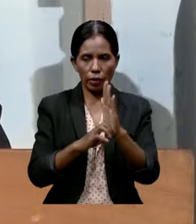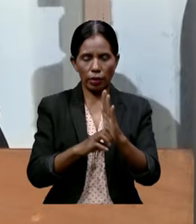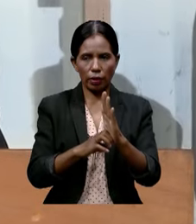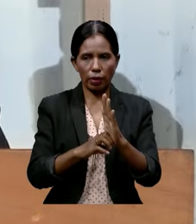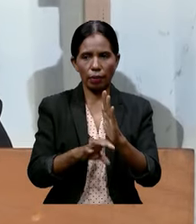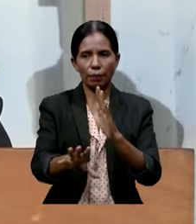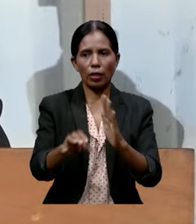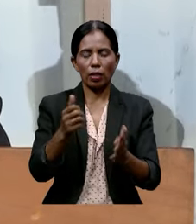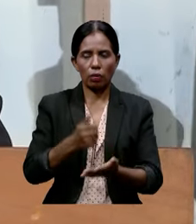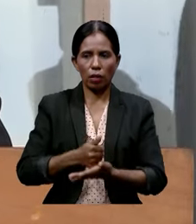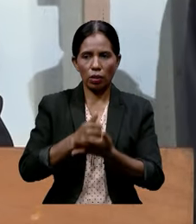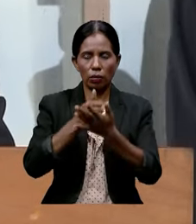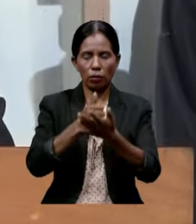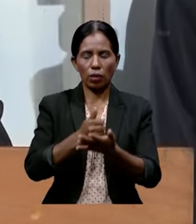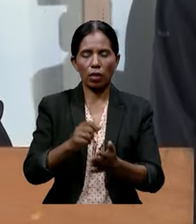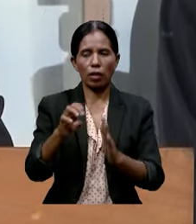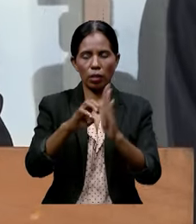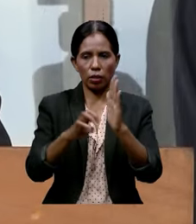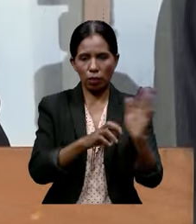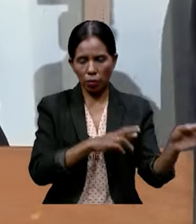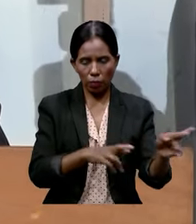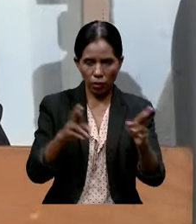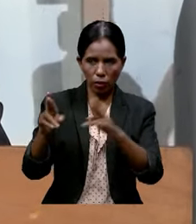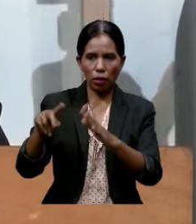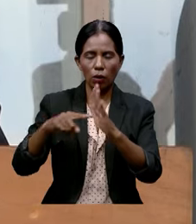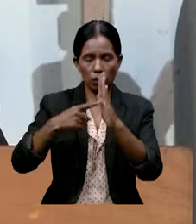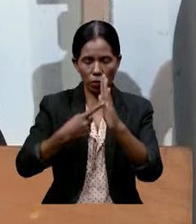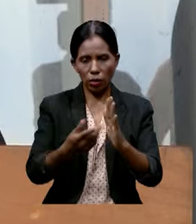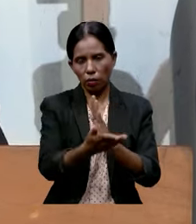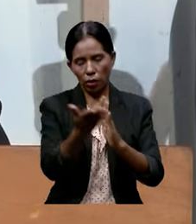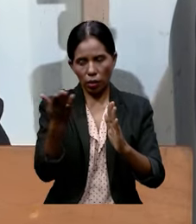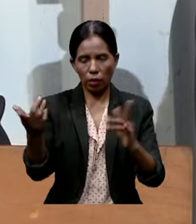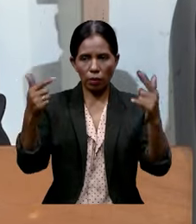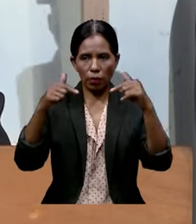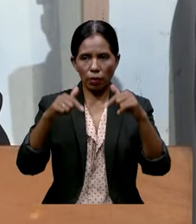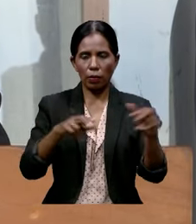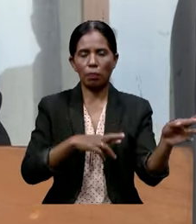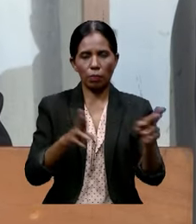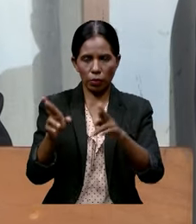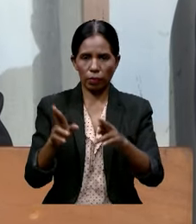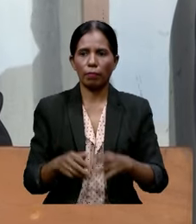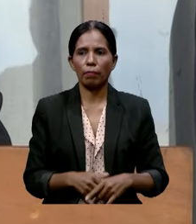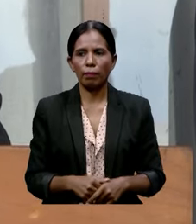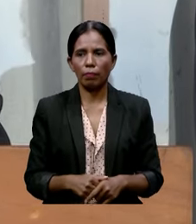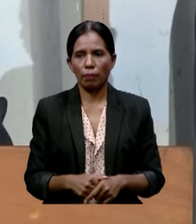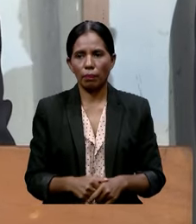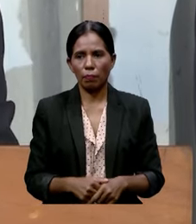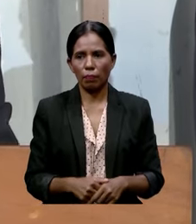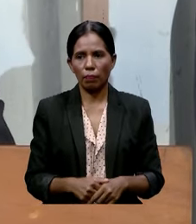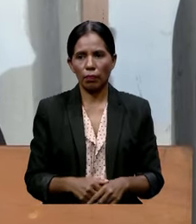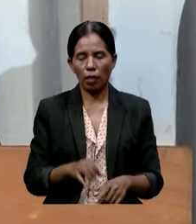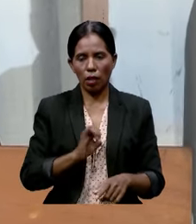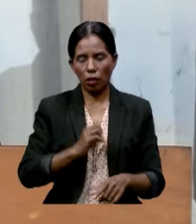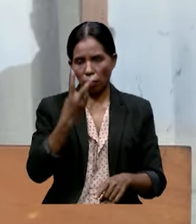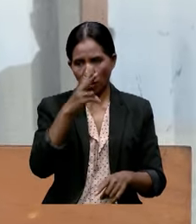escolher mai patu servir estado e me pronto a ru e me recrutamento mais né e me pronto agora e me